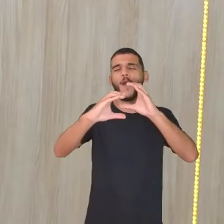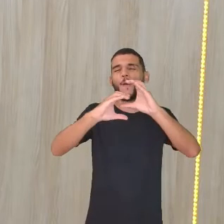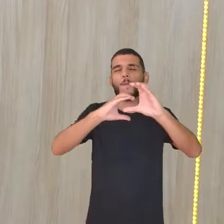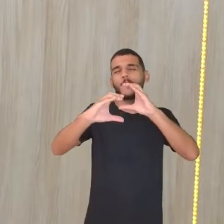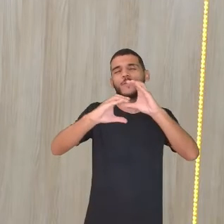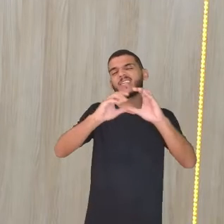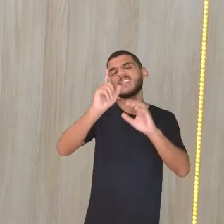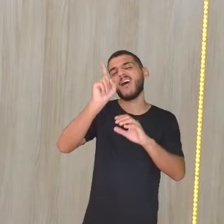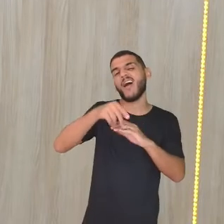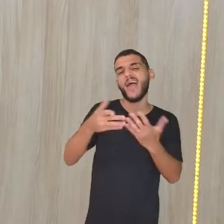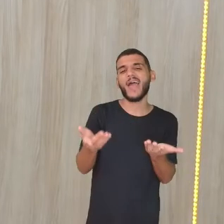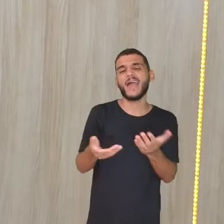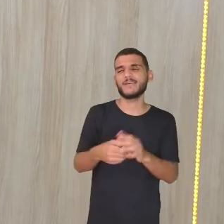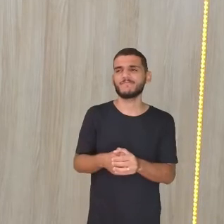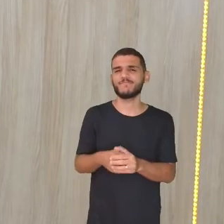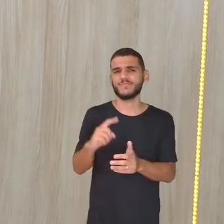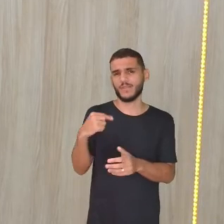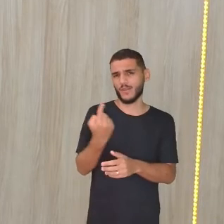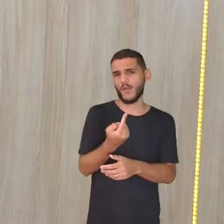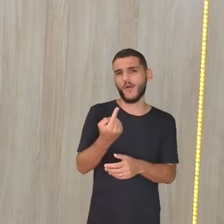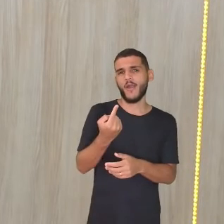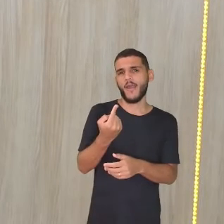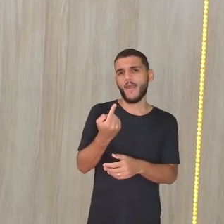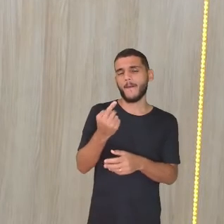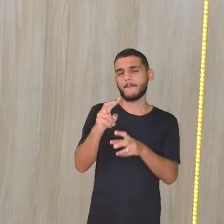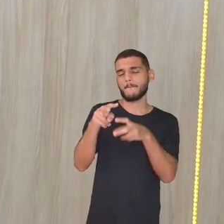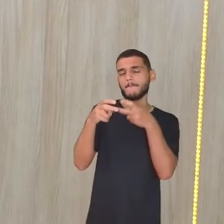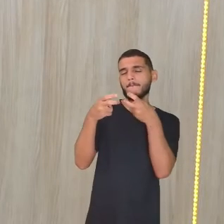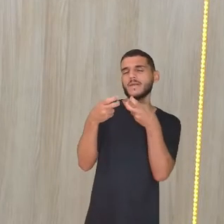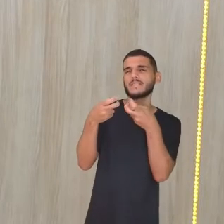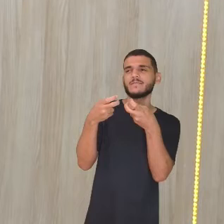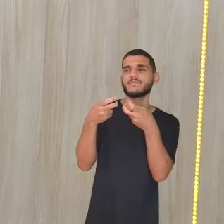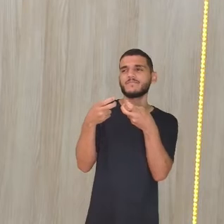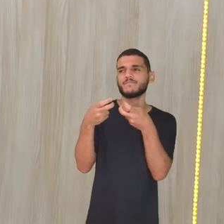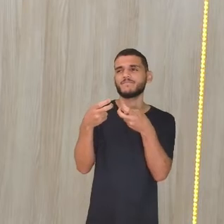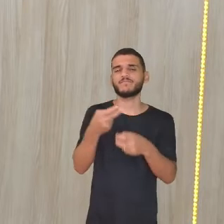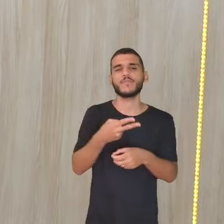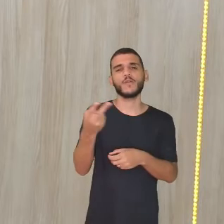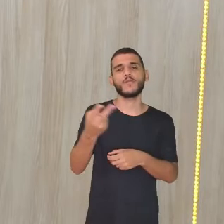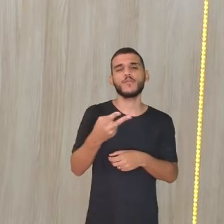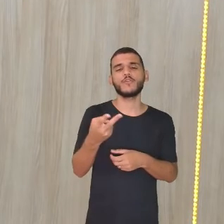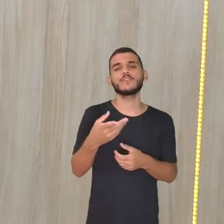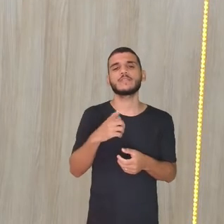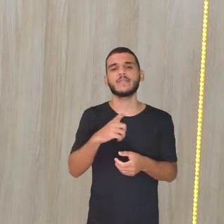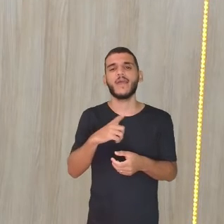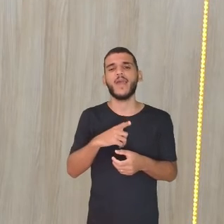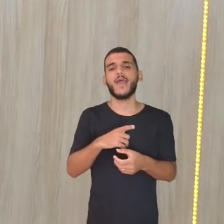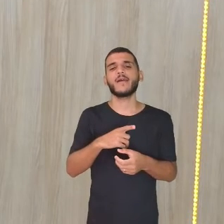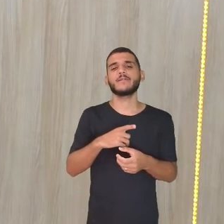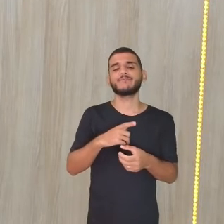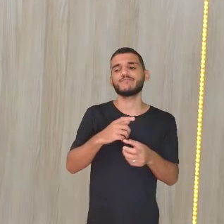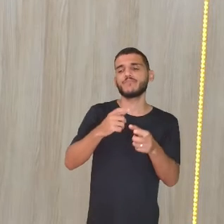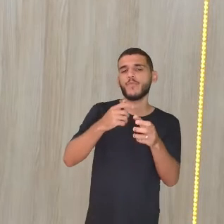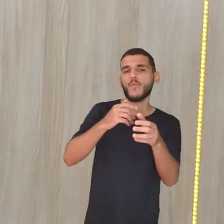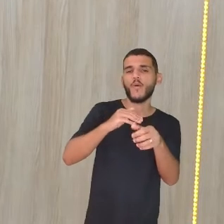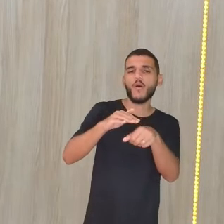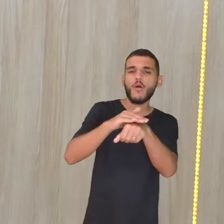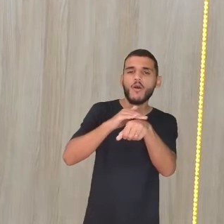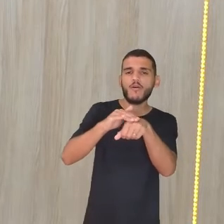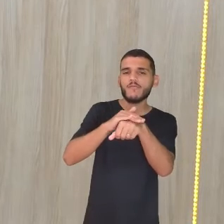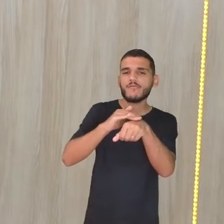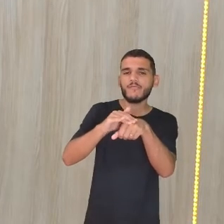comunica, não é? Nós percebemos aí que eles estavam em um diálogo, não é? Então, era